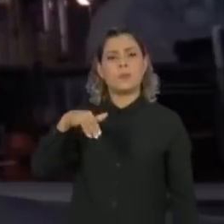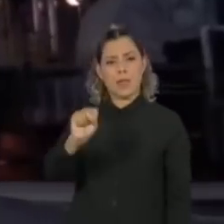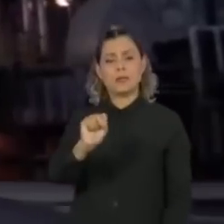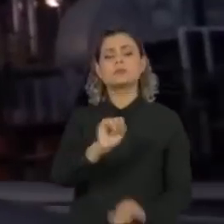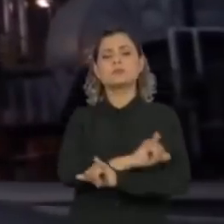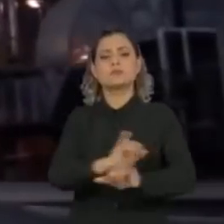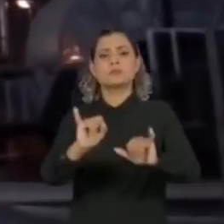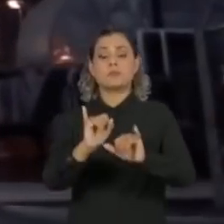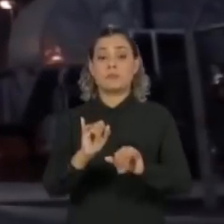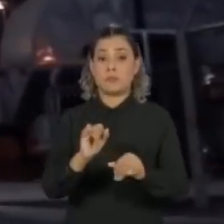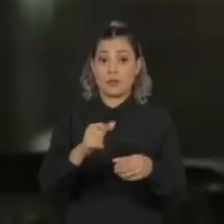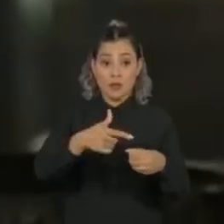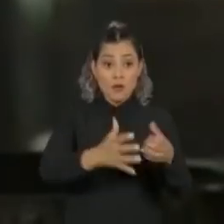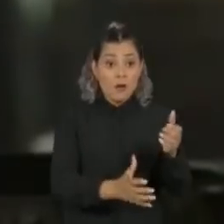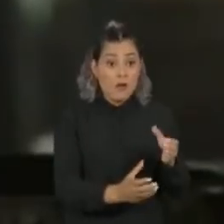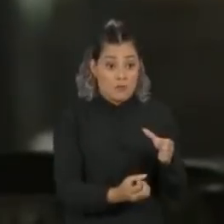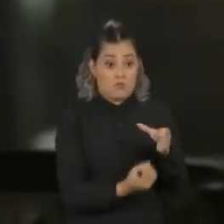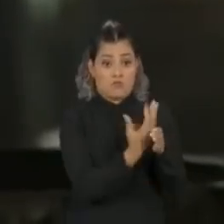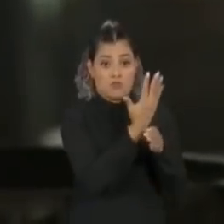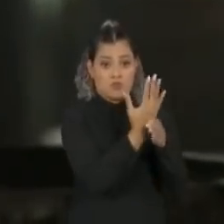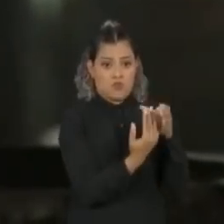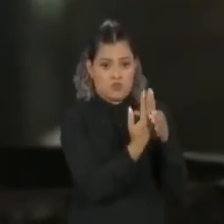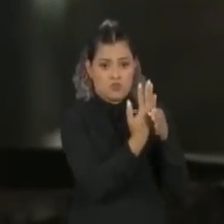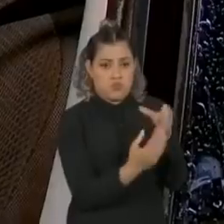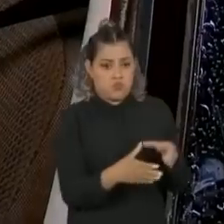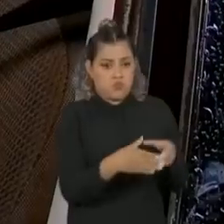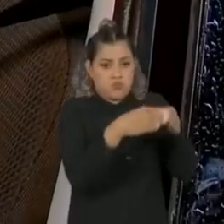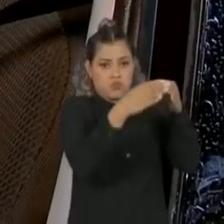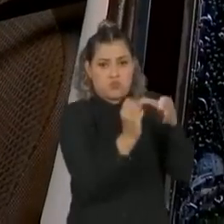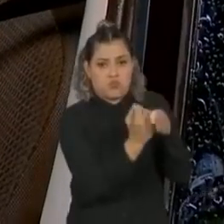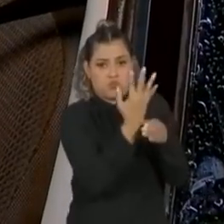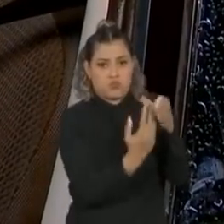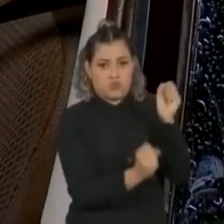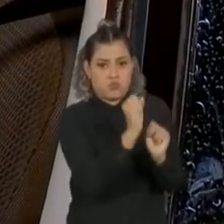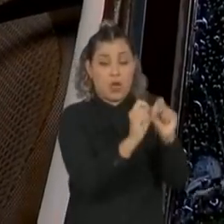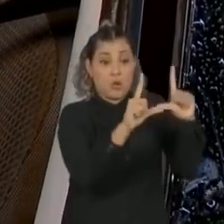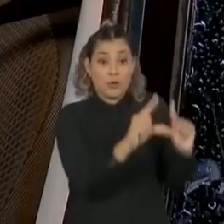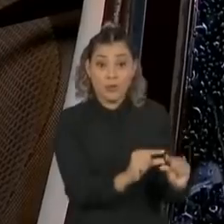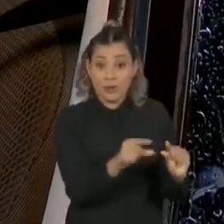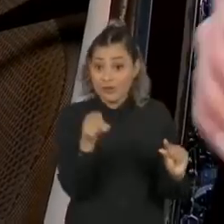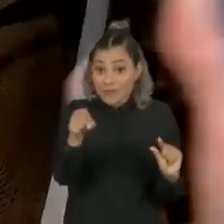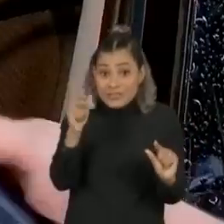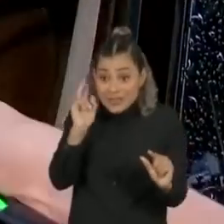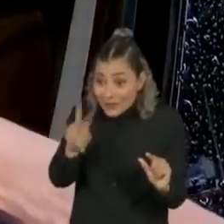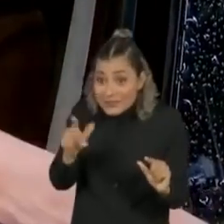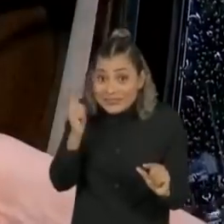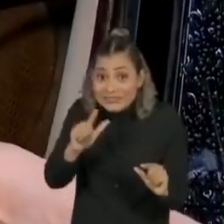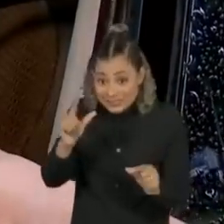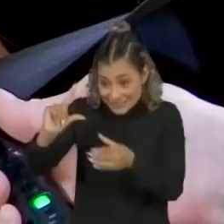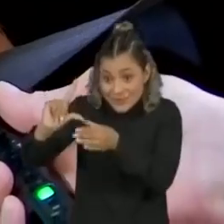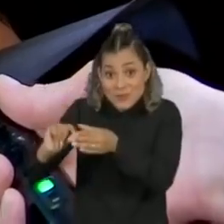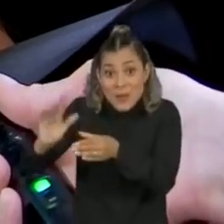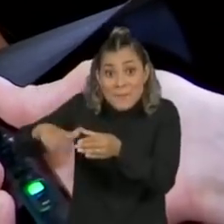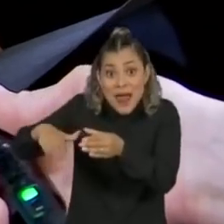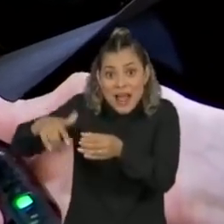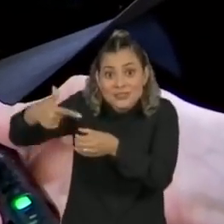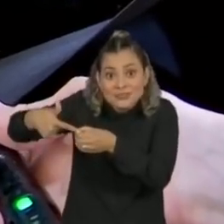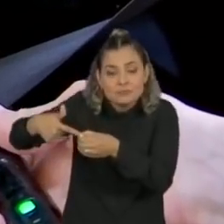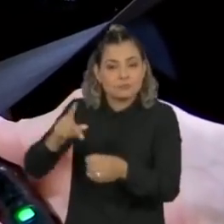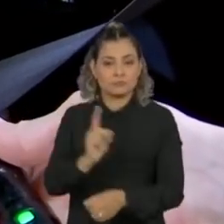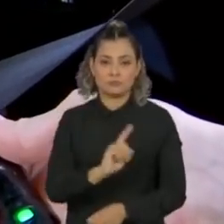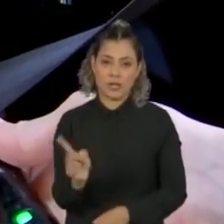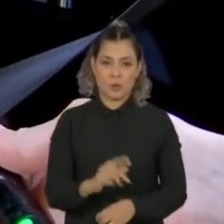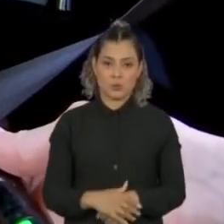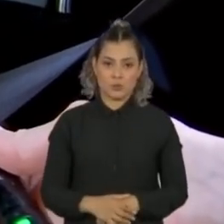nas refinarias caiu pela 4ª vez este ano. Caiu o preço na refinaria, você vê isso na bomba? Não. O custo da